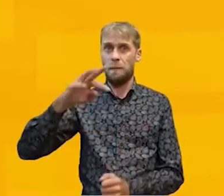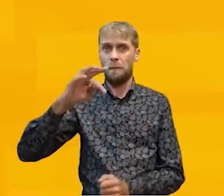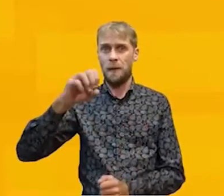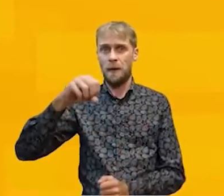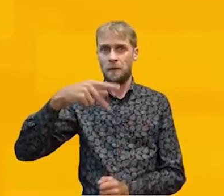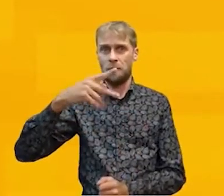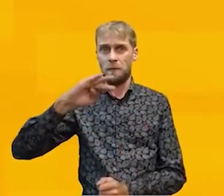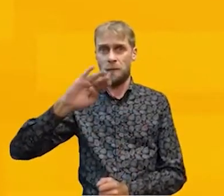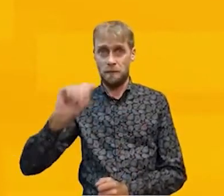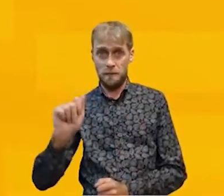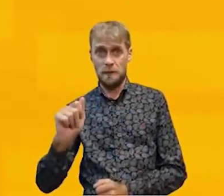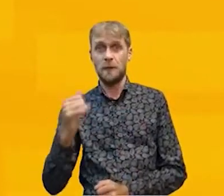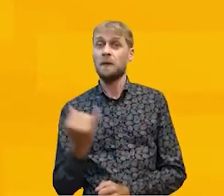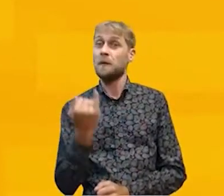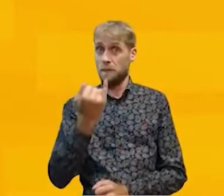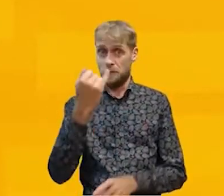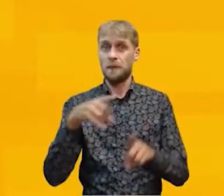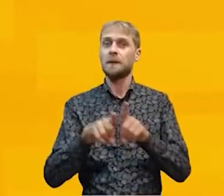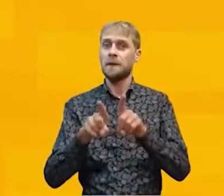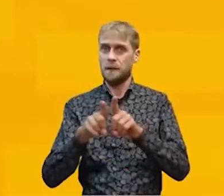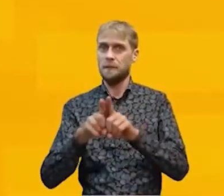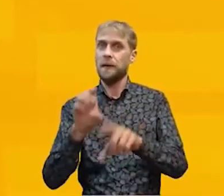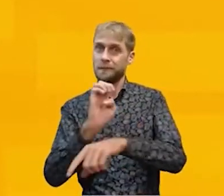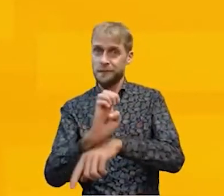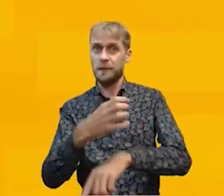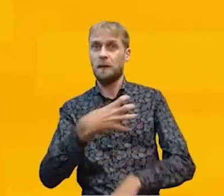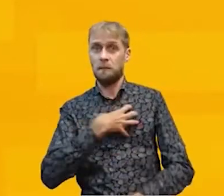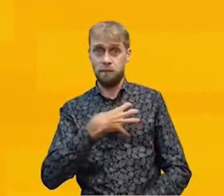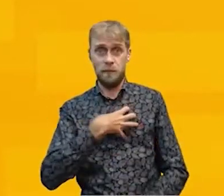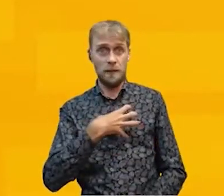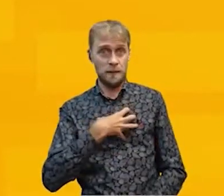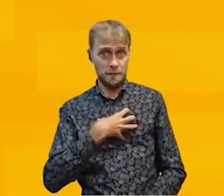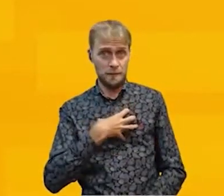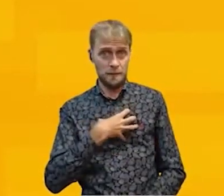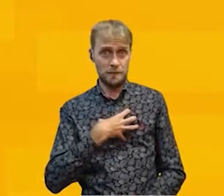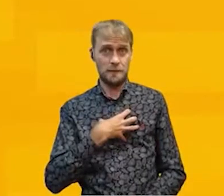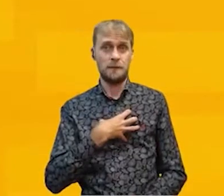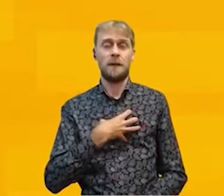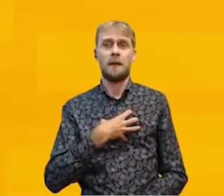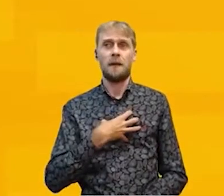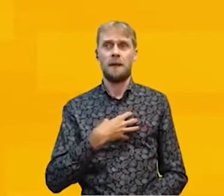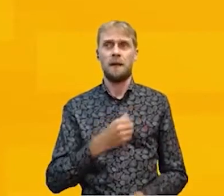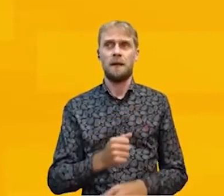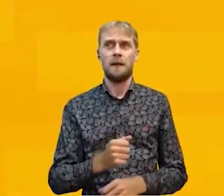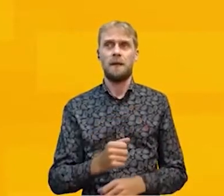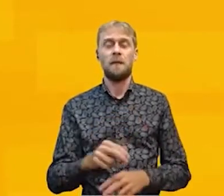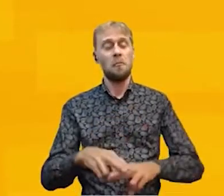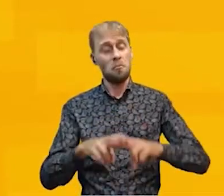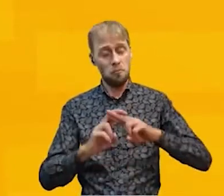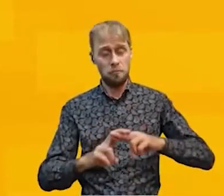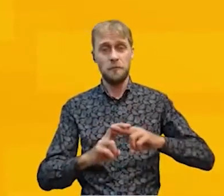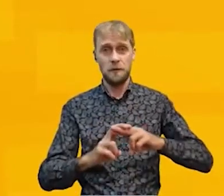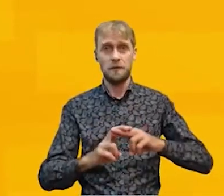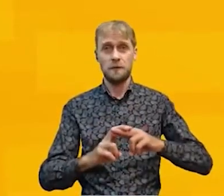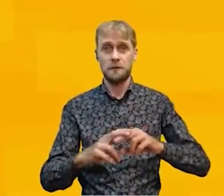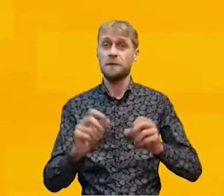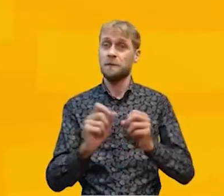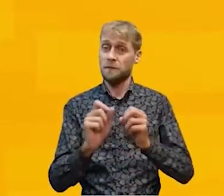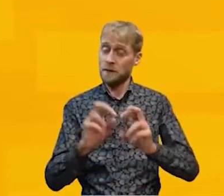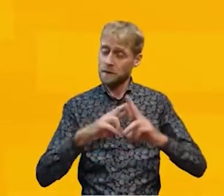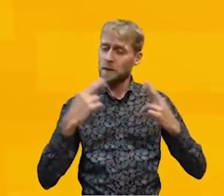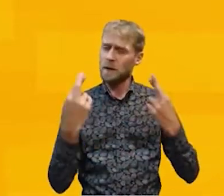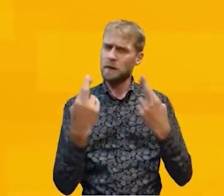para o nosso estado aqui, para a Bahia, né? E a gente tem, liderado pelo meu amigo César Halum, feito